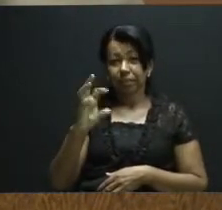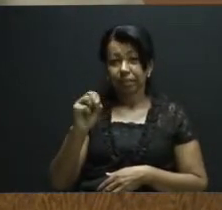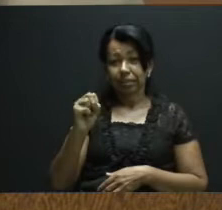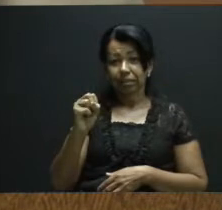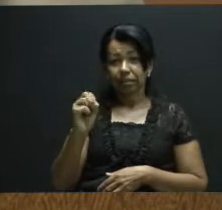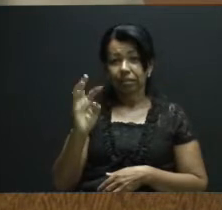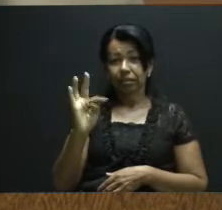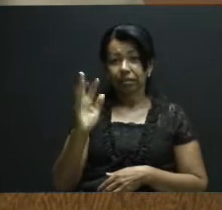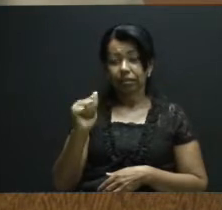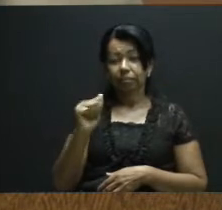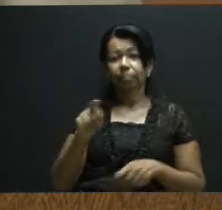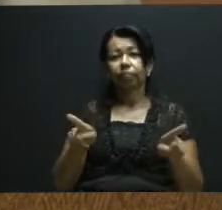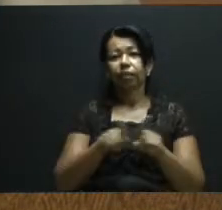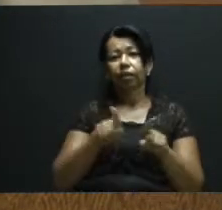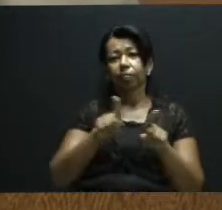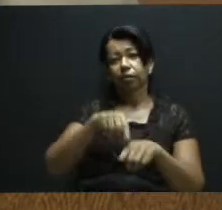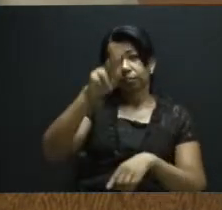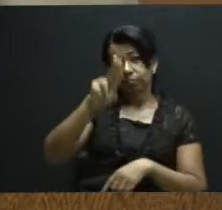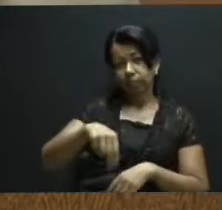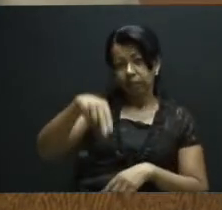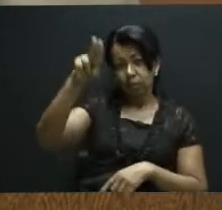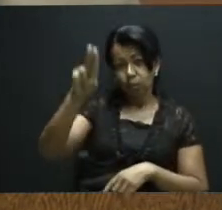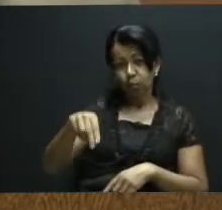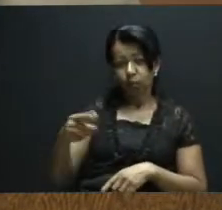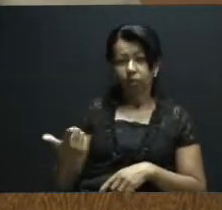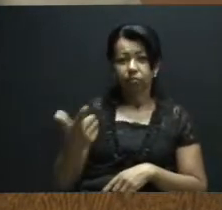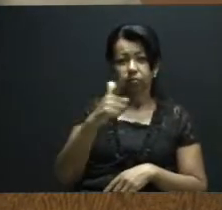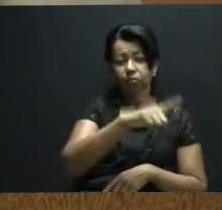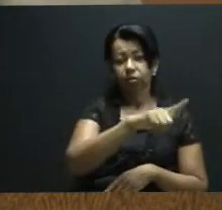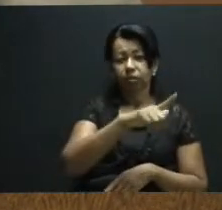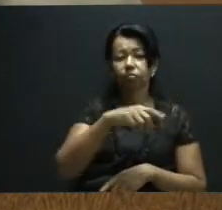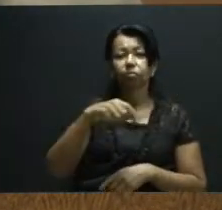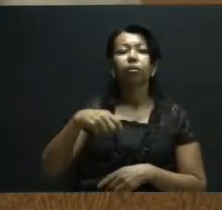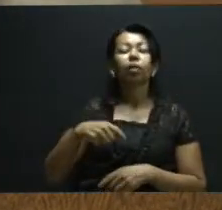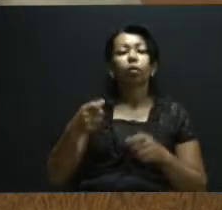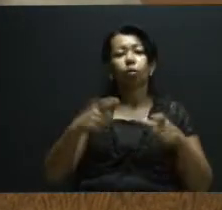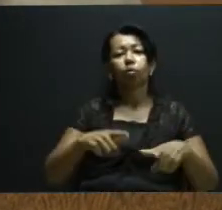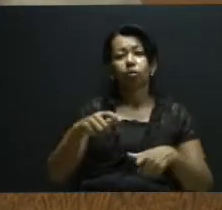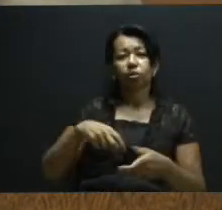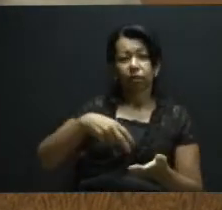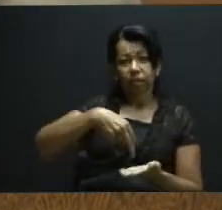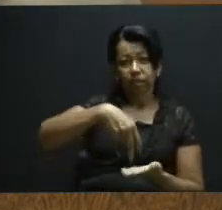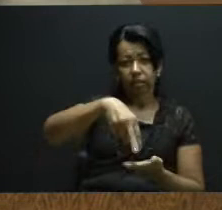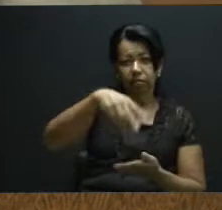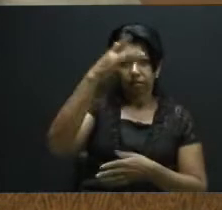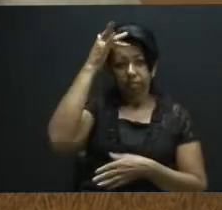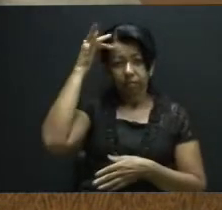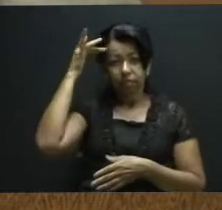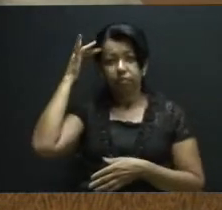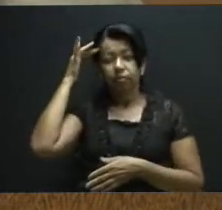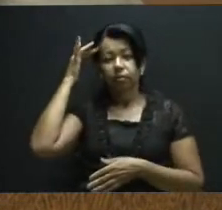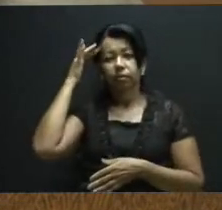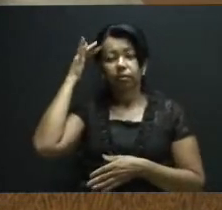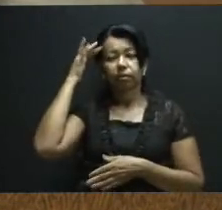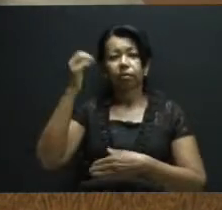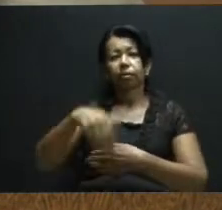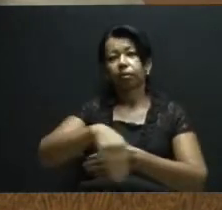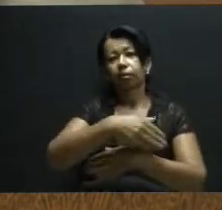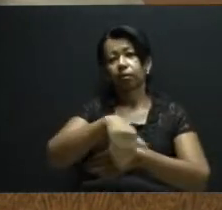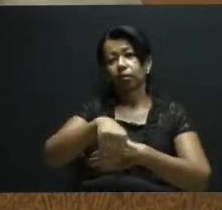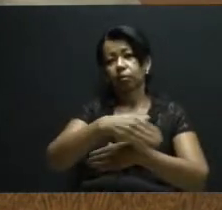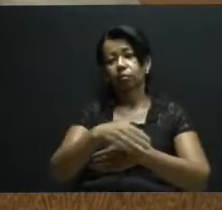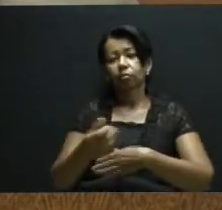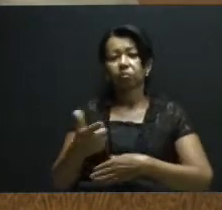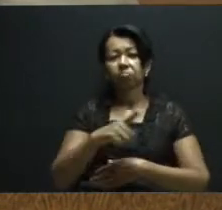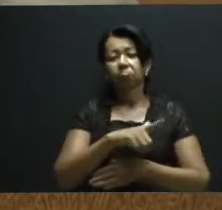na pintura da sinalização de tráfego de pedestres na faixa de pedestre na avenida hoje em